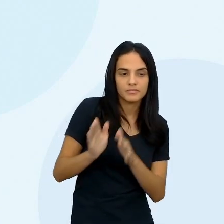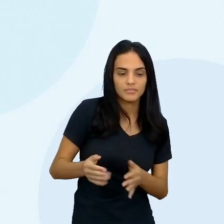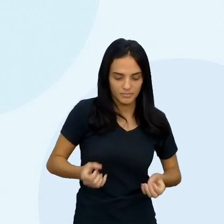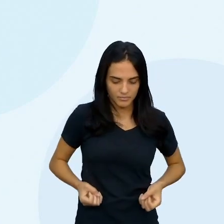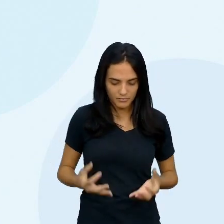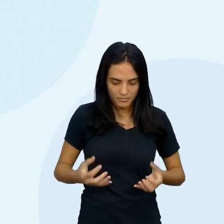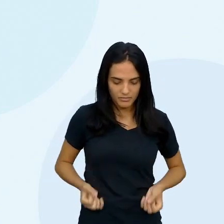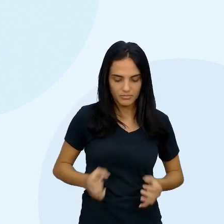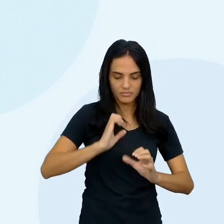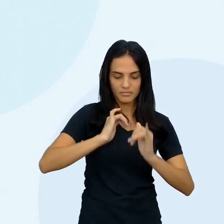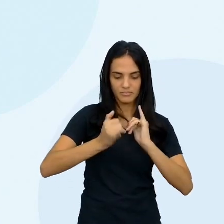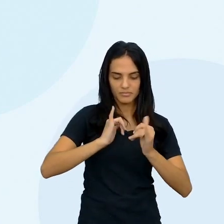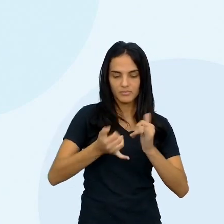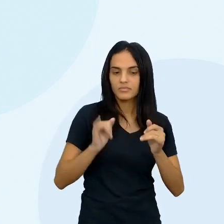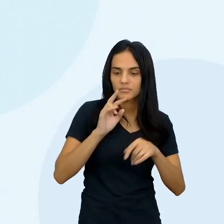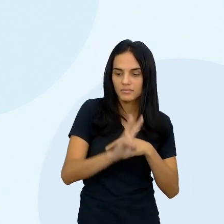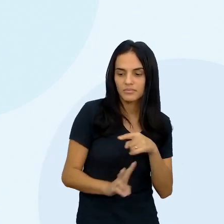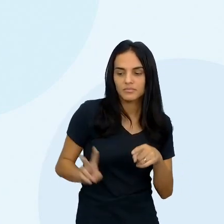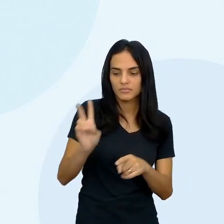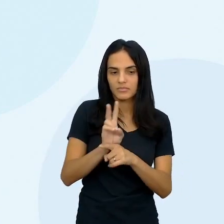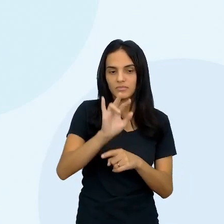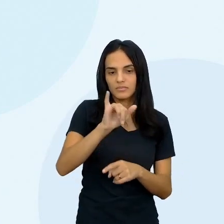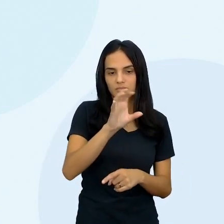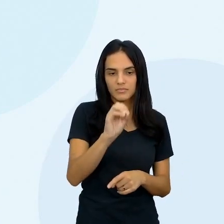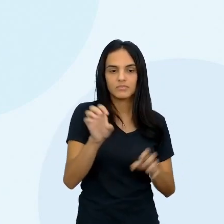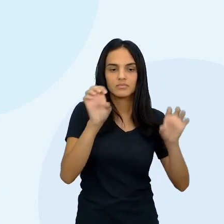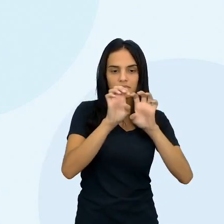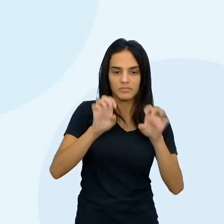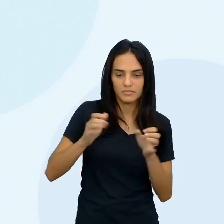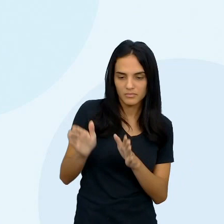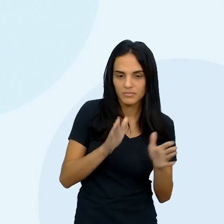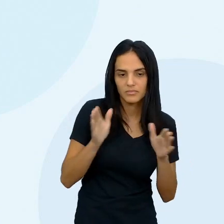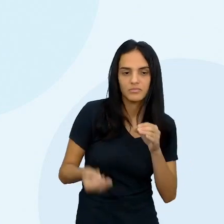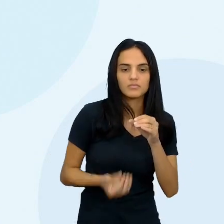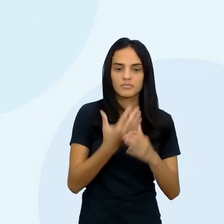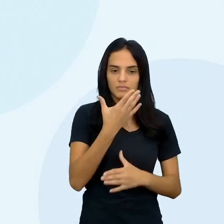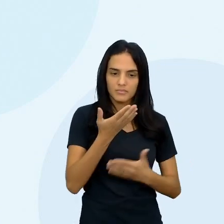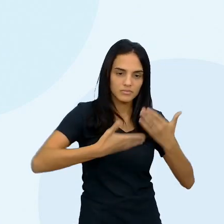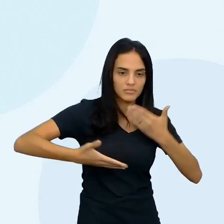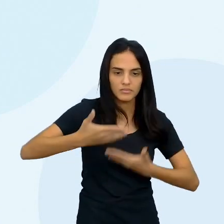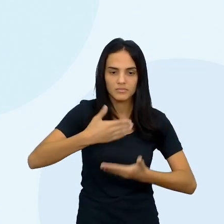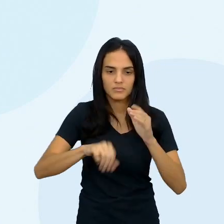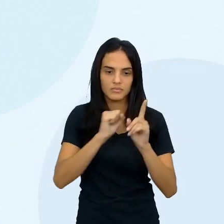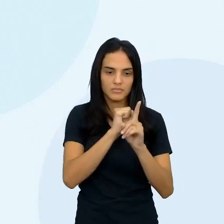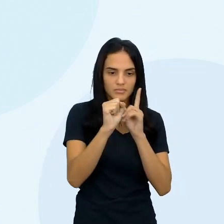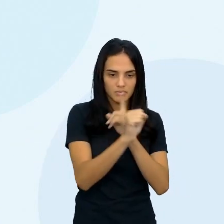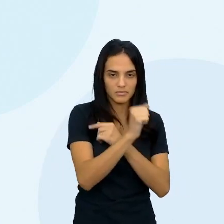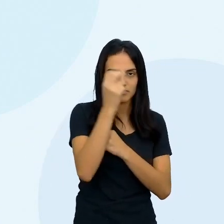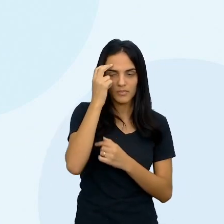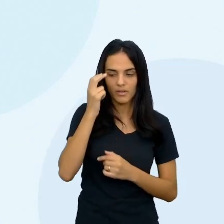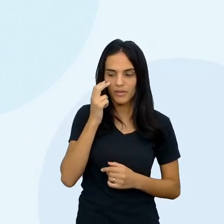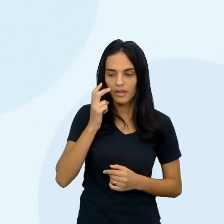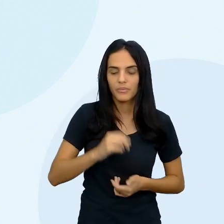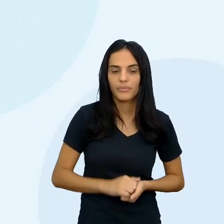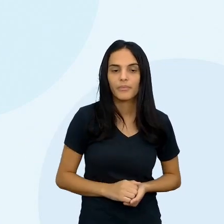elétrica seja sustentável, e os eixos estruturantes, processos criativos, mediação e intervenção